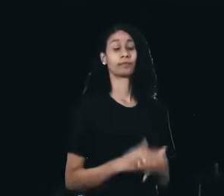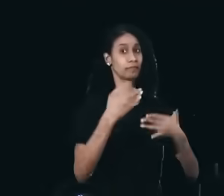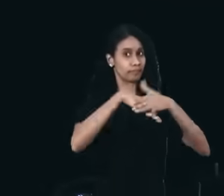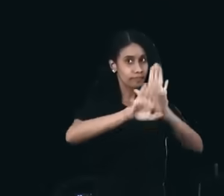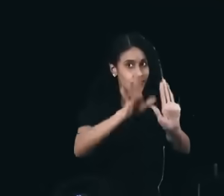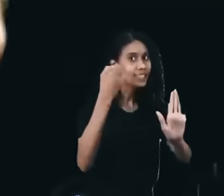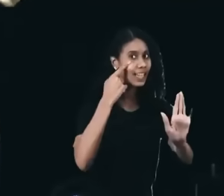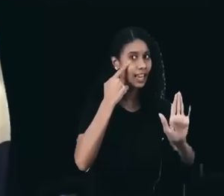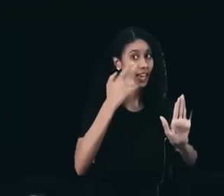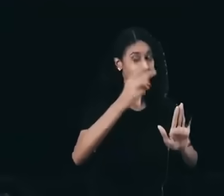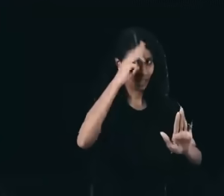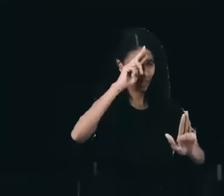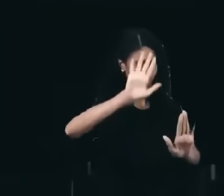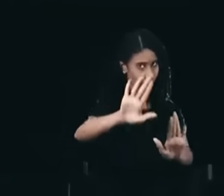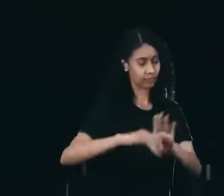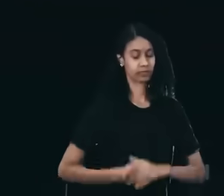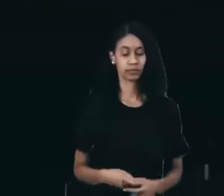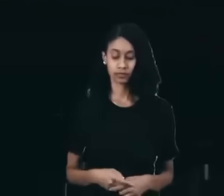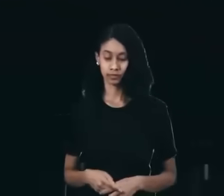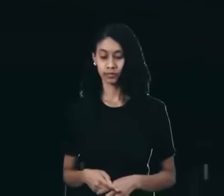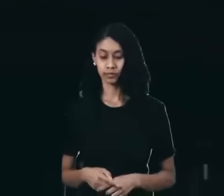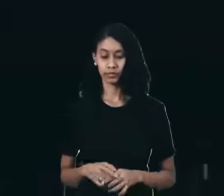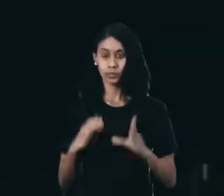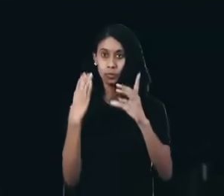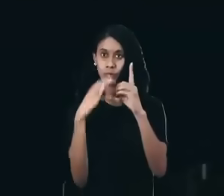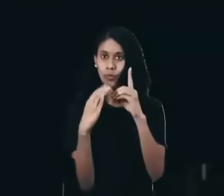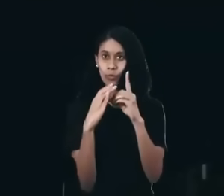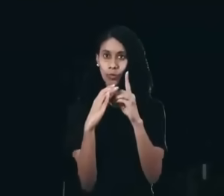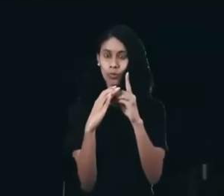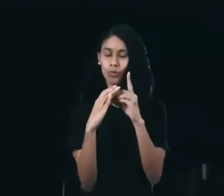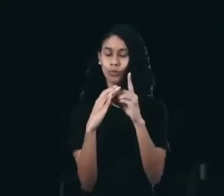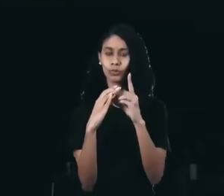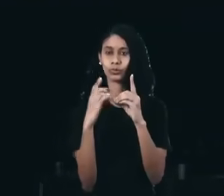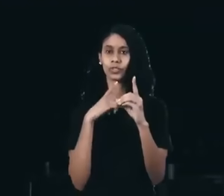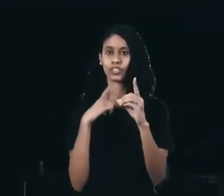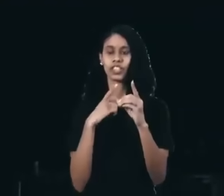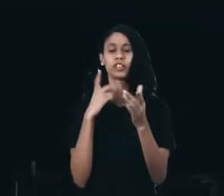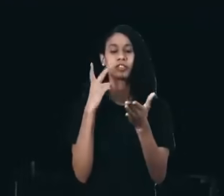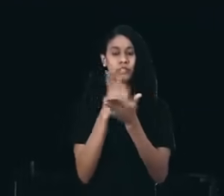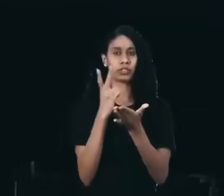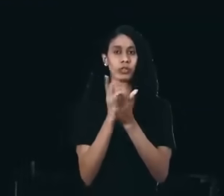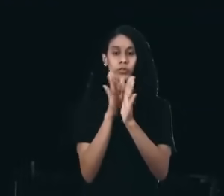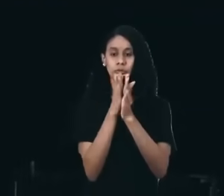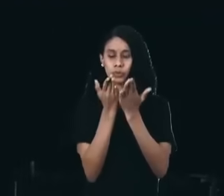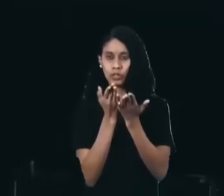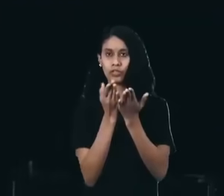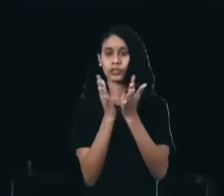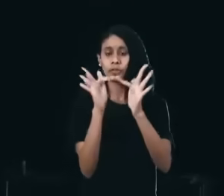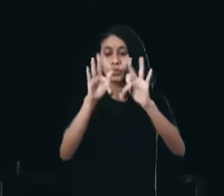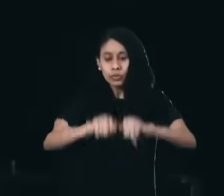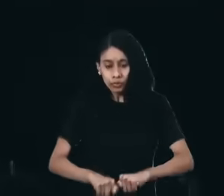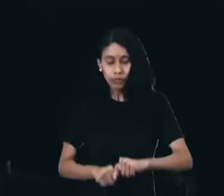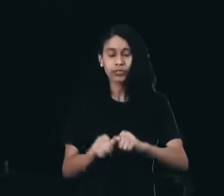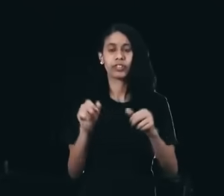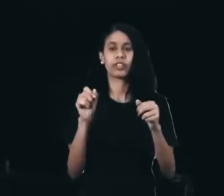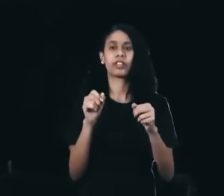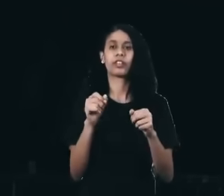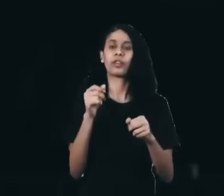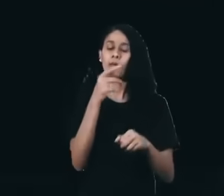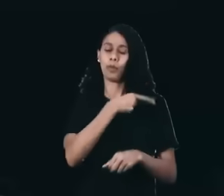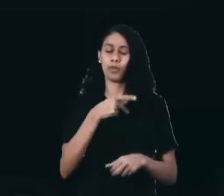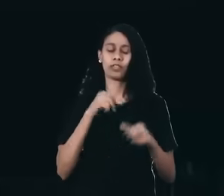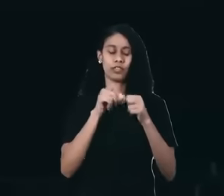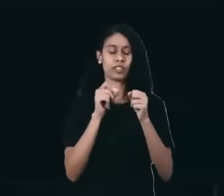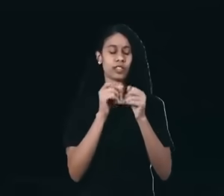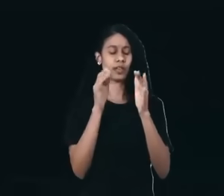aí. O culto do lançamento continuou. No fim, o pastor foi fazer o pedido de oração. Pegou